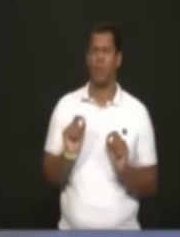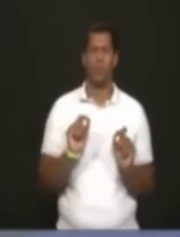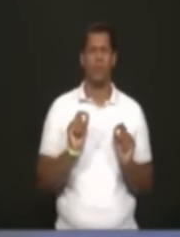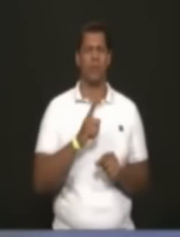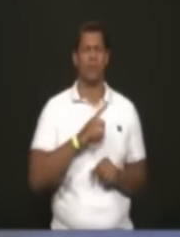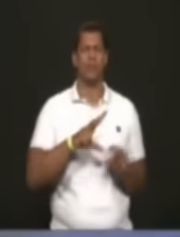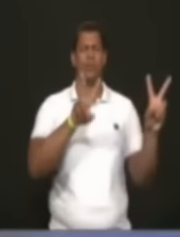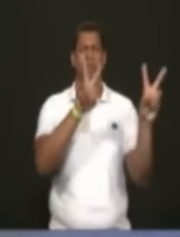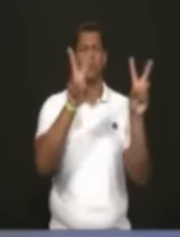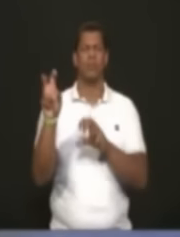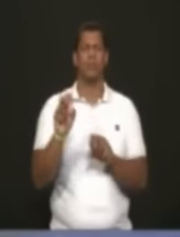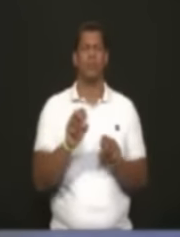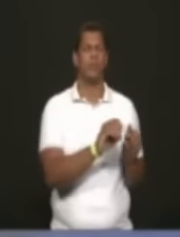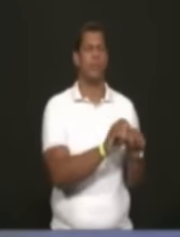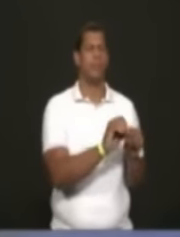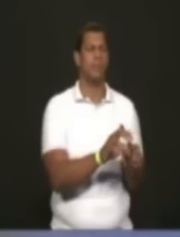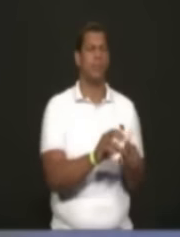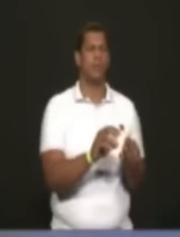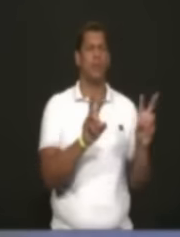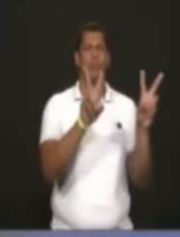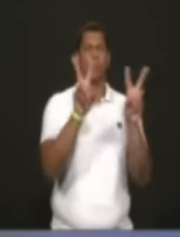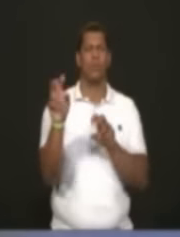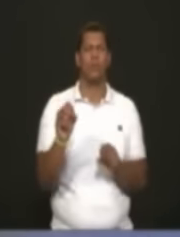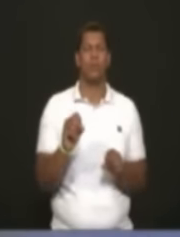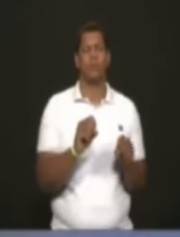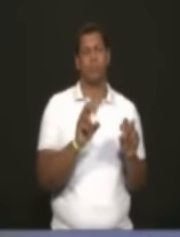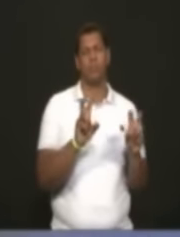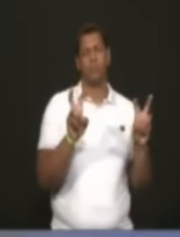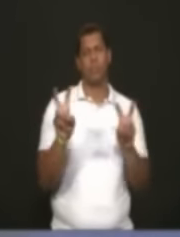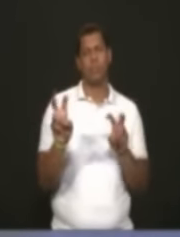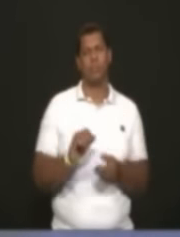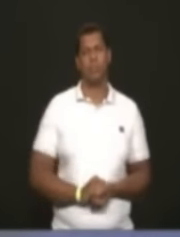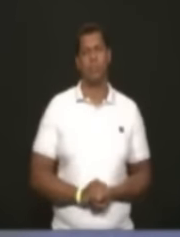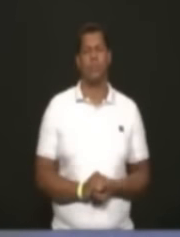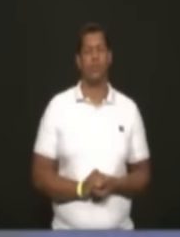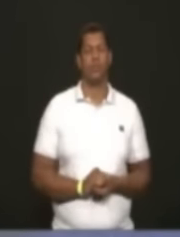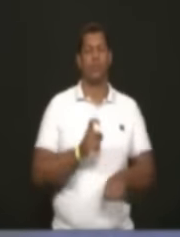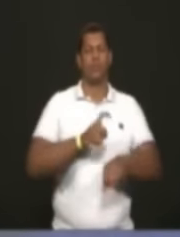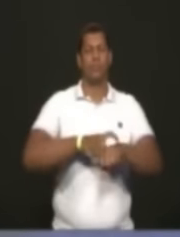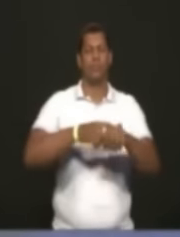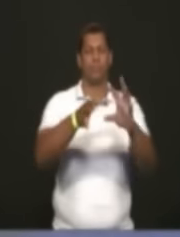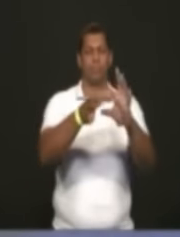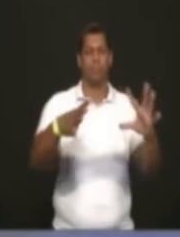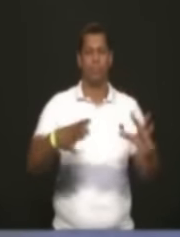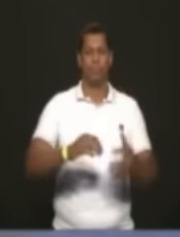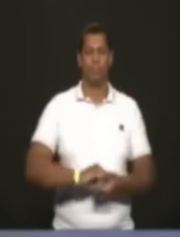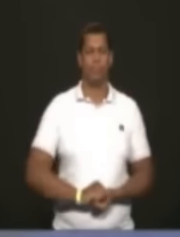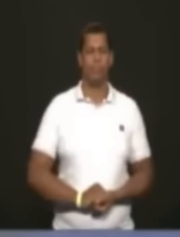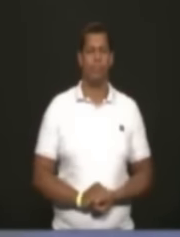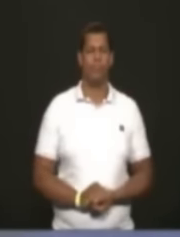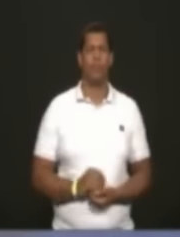esse tema, a nossa sugestão, que continue no tema educação. O tempo é livre de vocês. Ok.